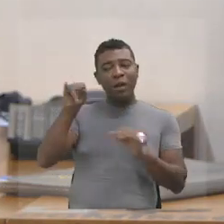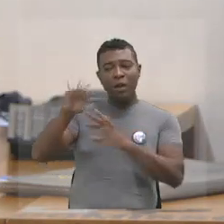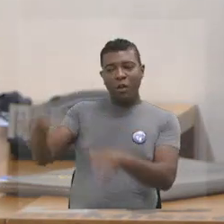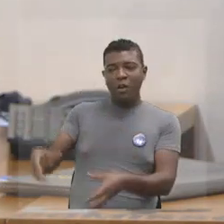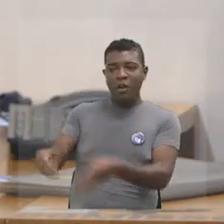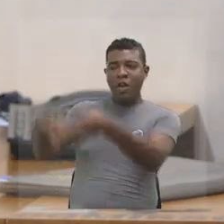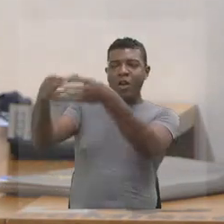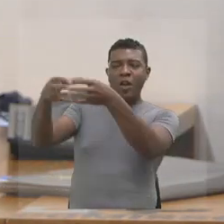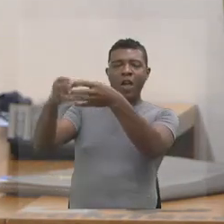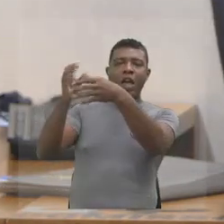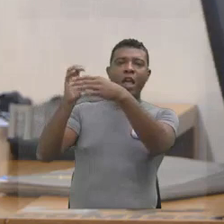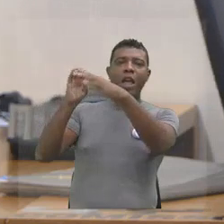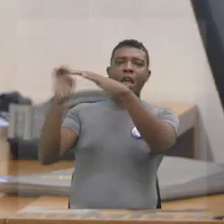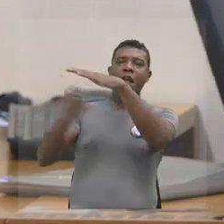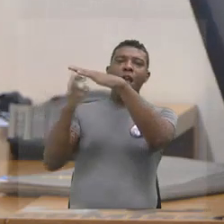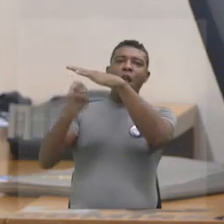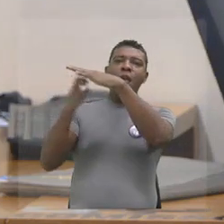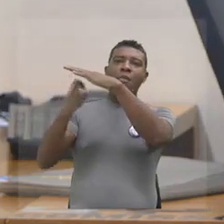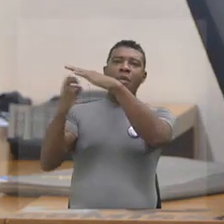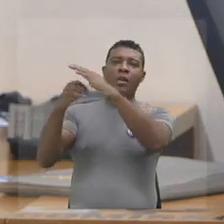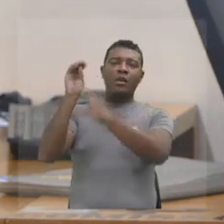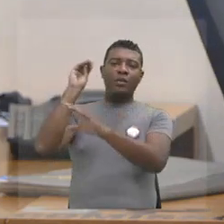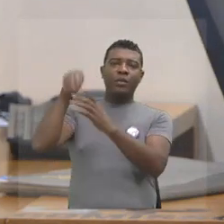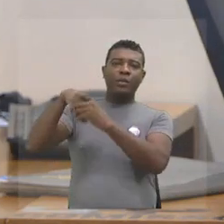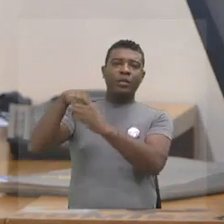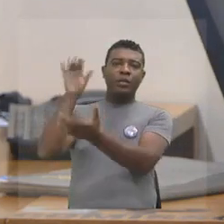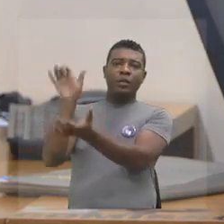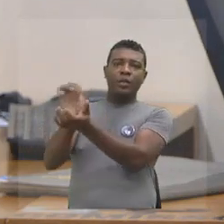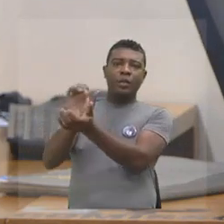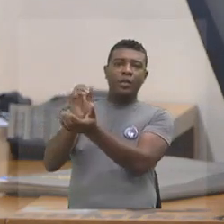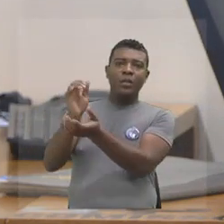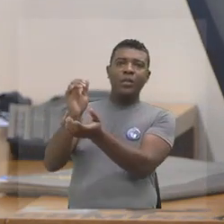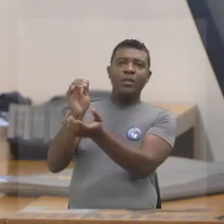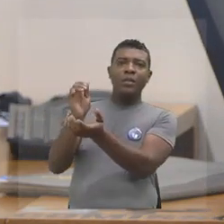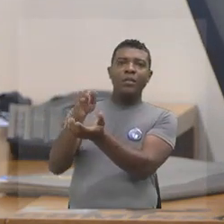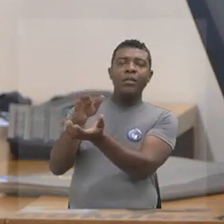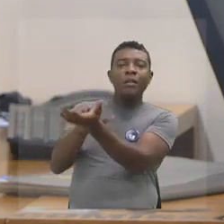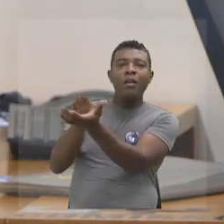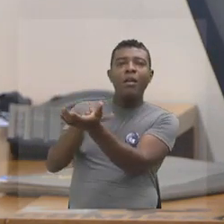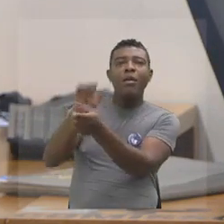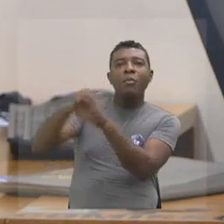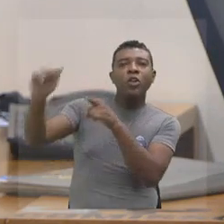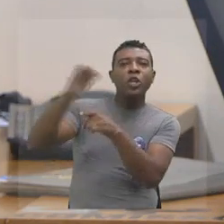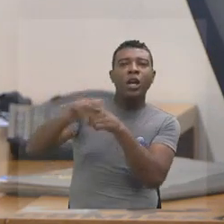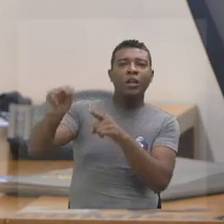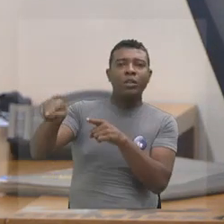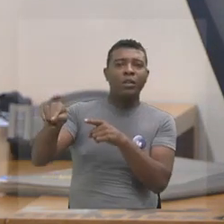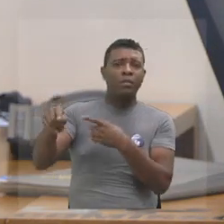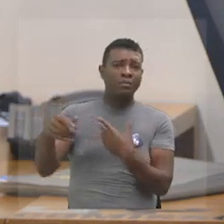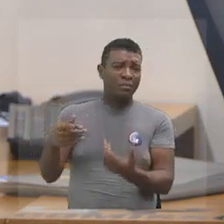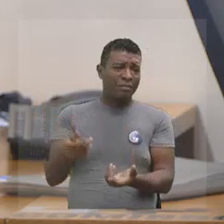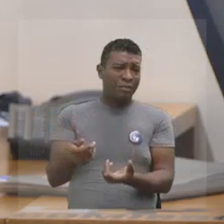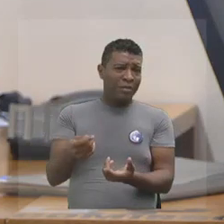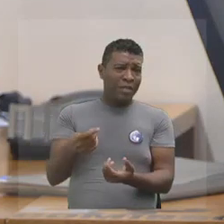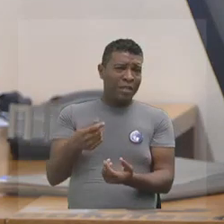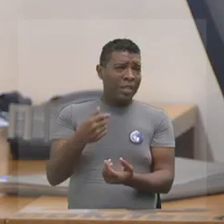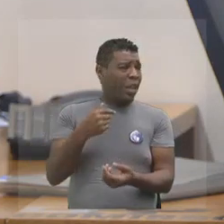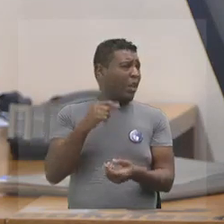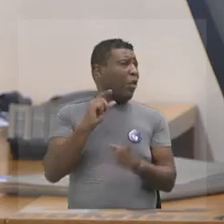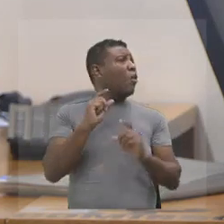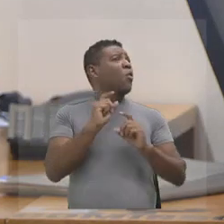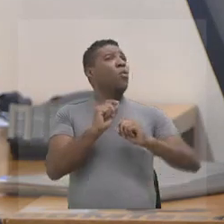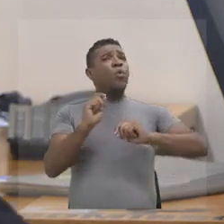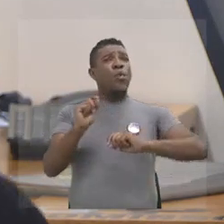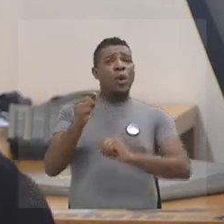Estamos vendo nesse governo Zema é uma palavra de ordem de determinação por parte desse governo